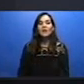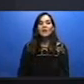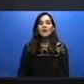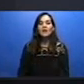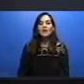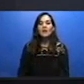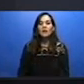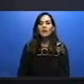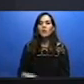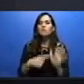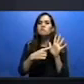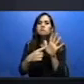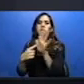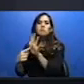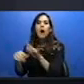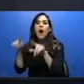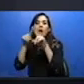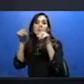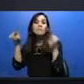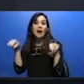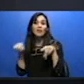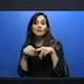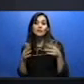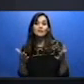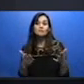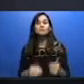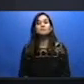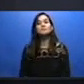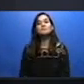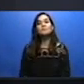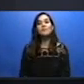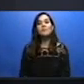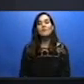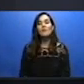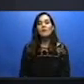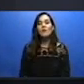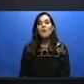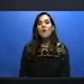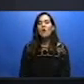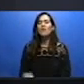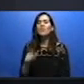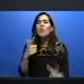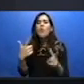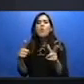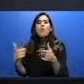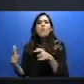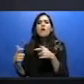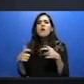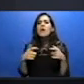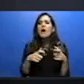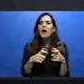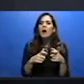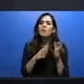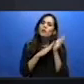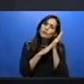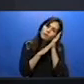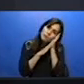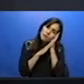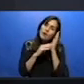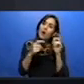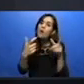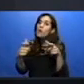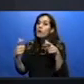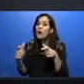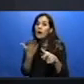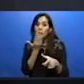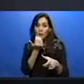falamos, que eu mostrei para vocês. Onde se hospedar aqui em Barretos, onde ficar, o que comer, que comidas às vezes típicas